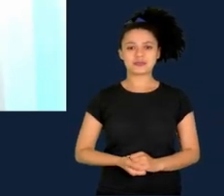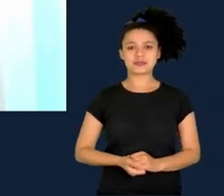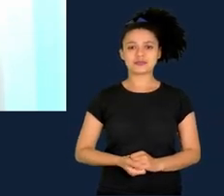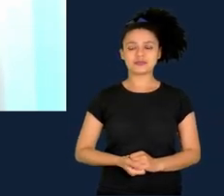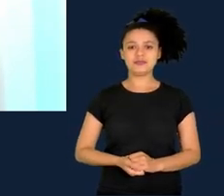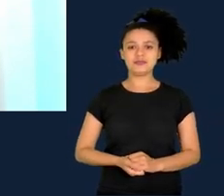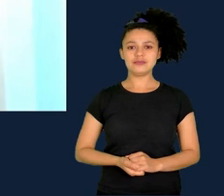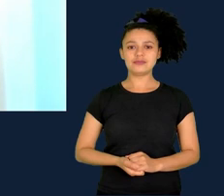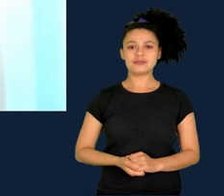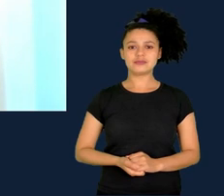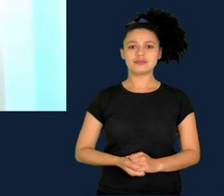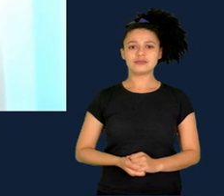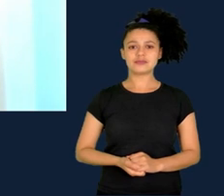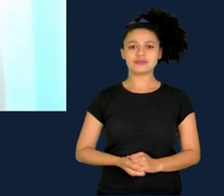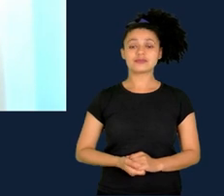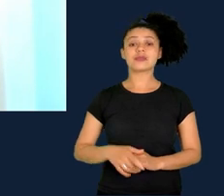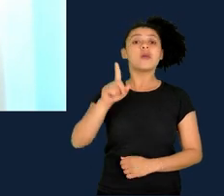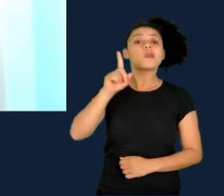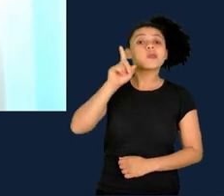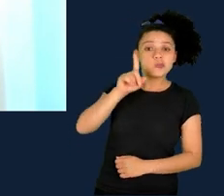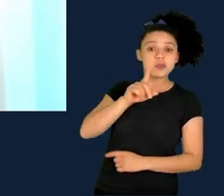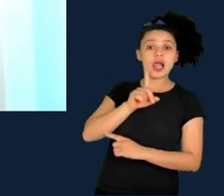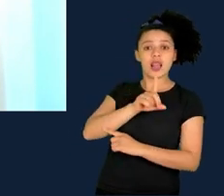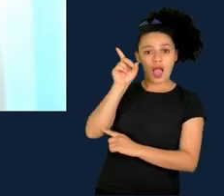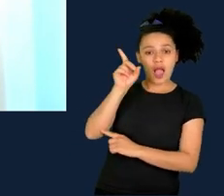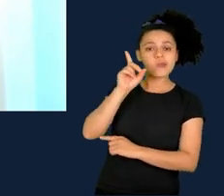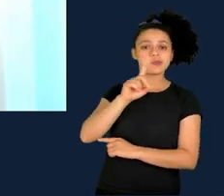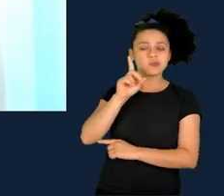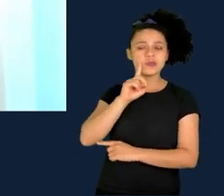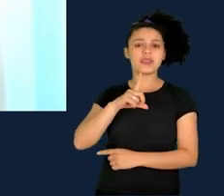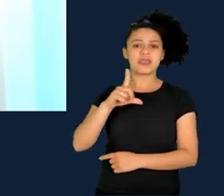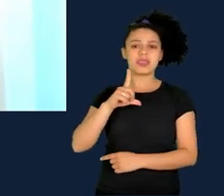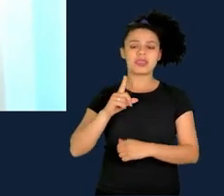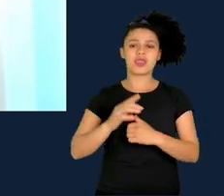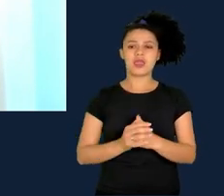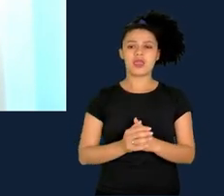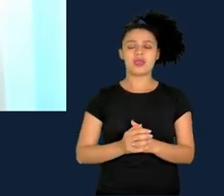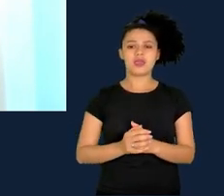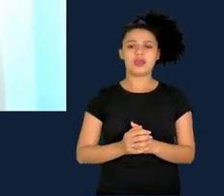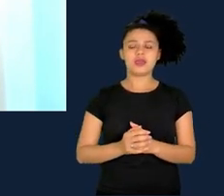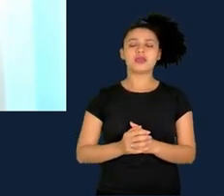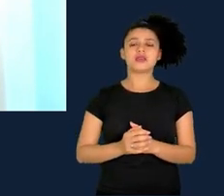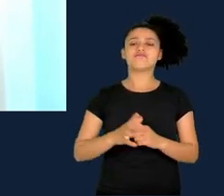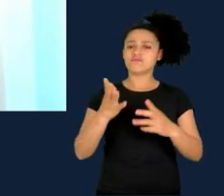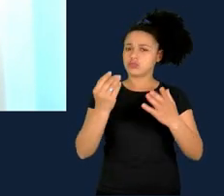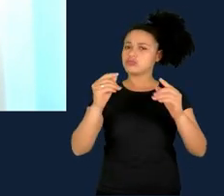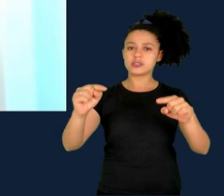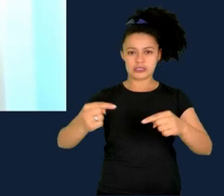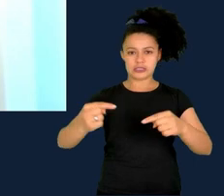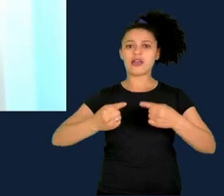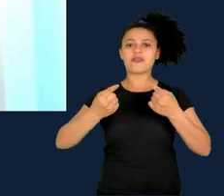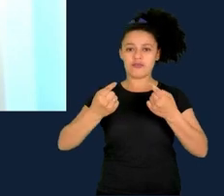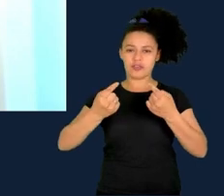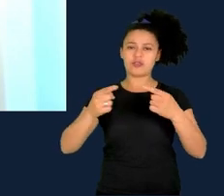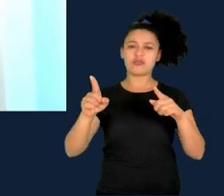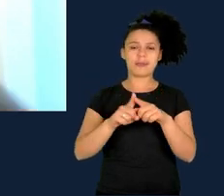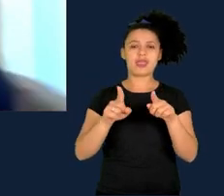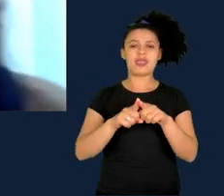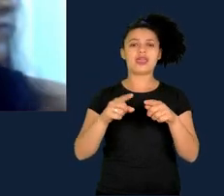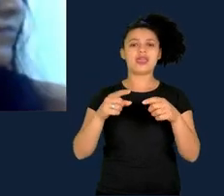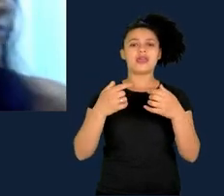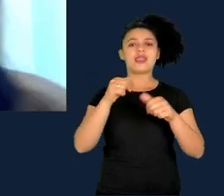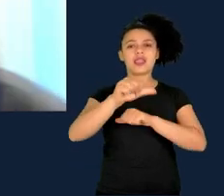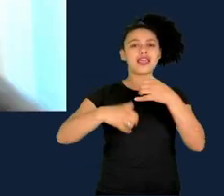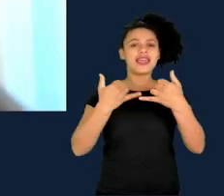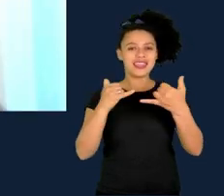Cleiton, nos Estados Unidos temos aí também grandes desafios, né? A transição energética, como está sendo dito,